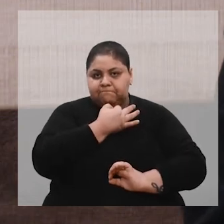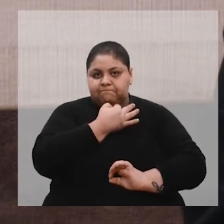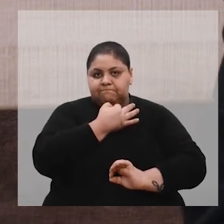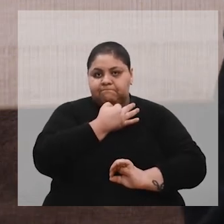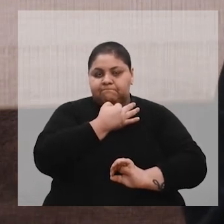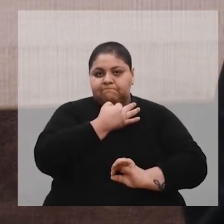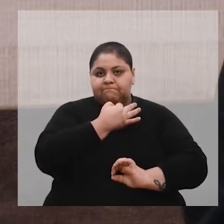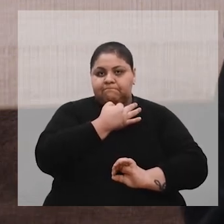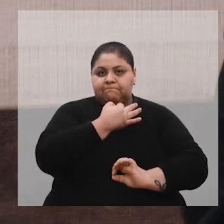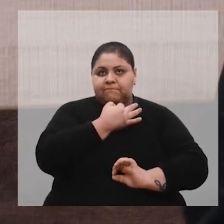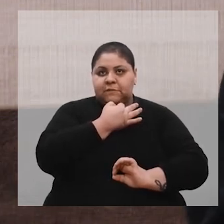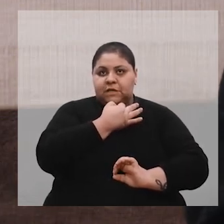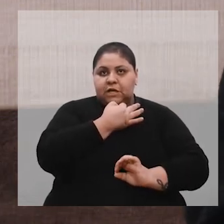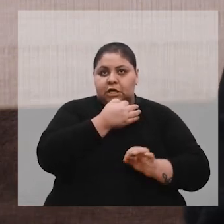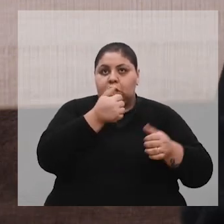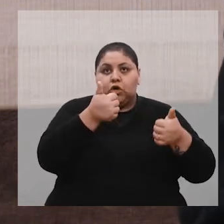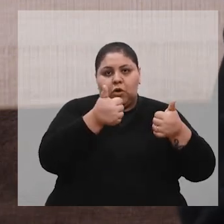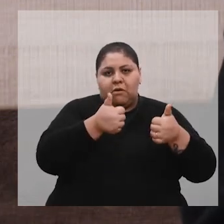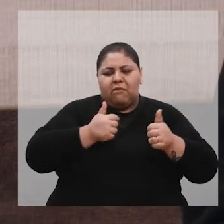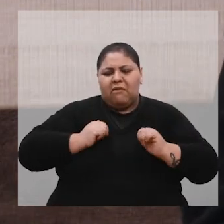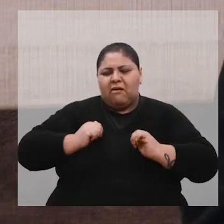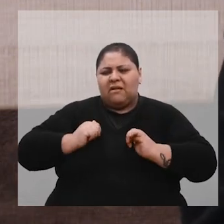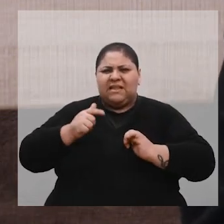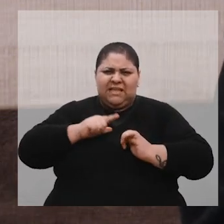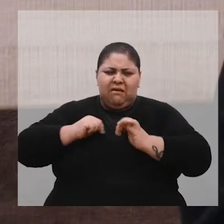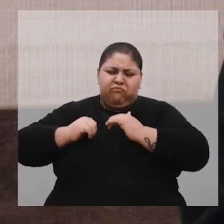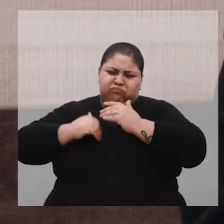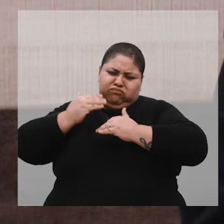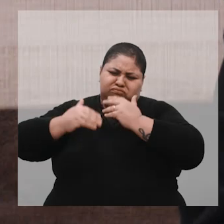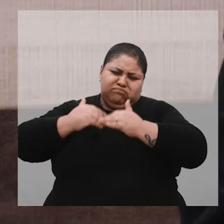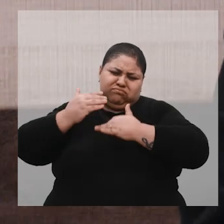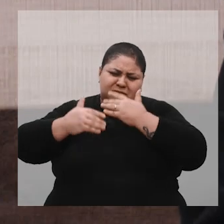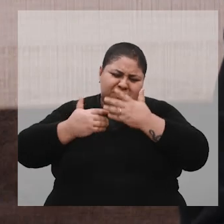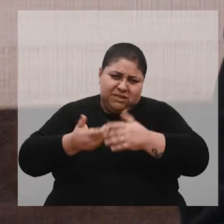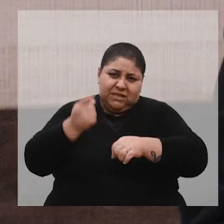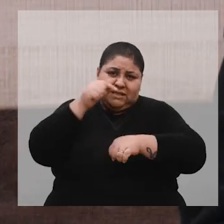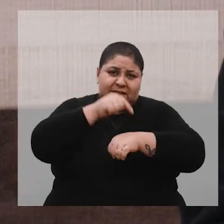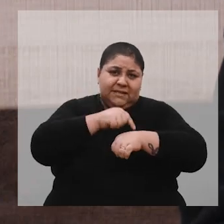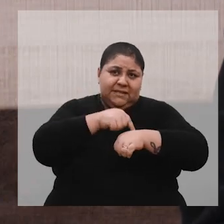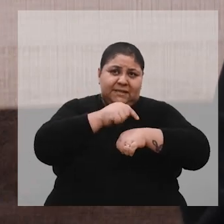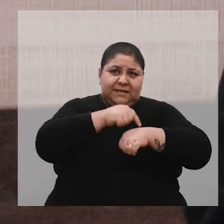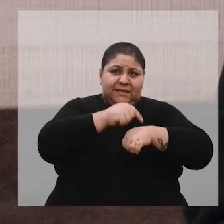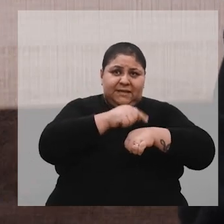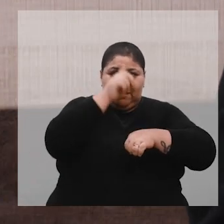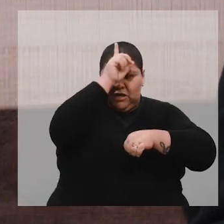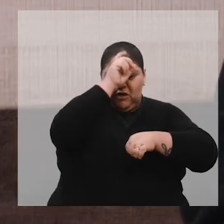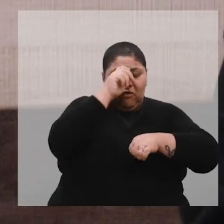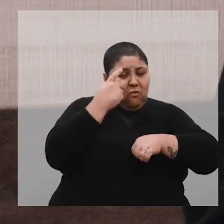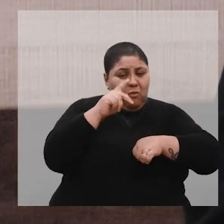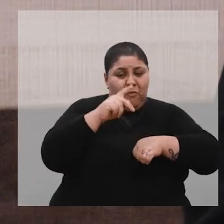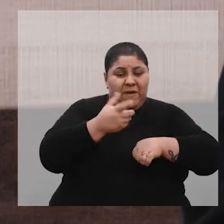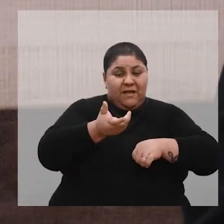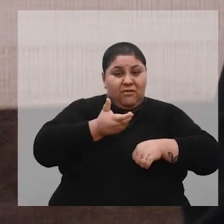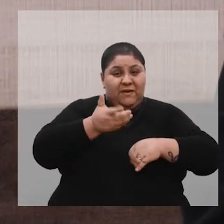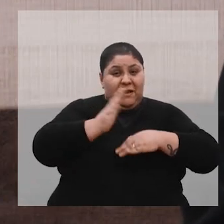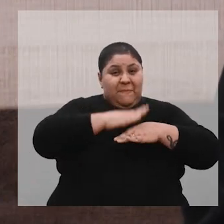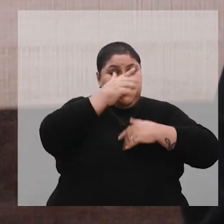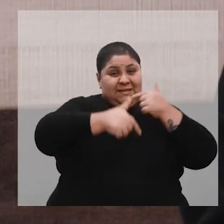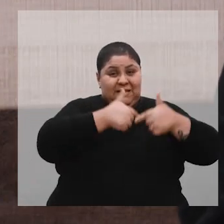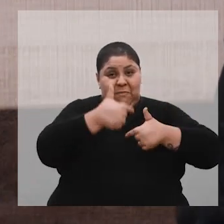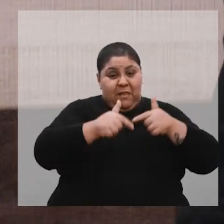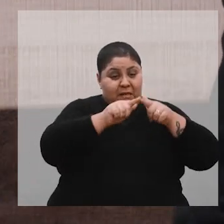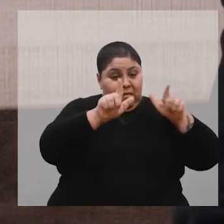Sul, que é uma situação que se avizinha já há algum tempo a saída do Pompeia de não tendo mais o desejo desse